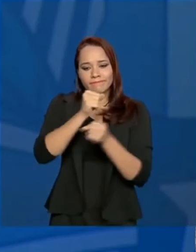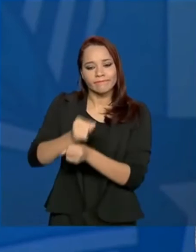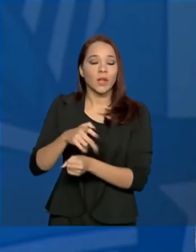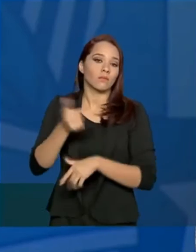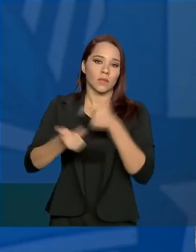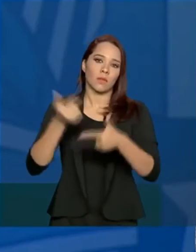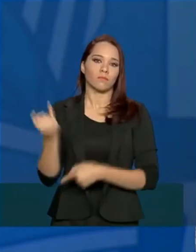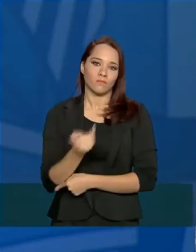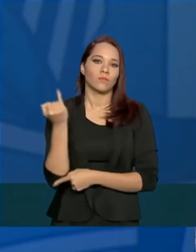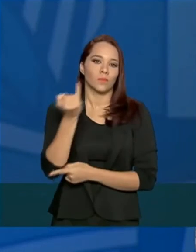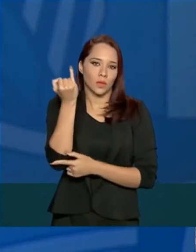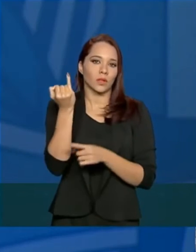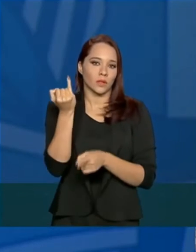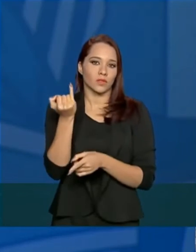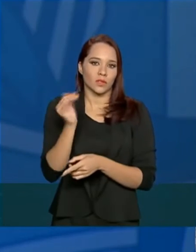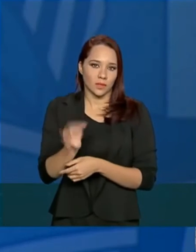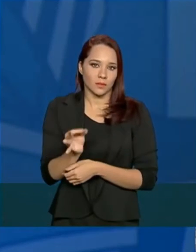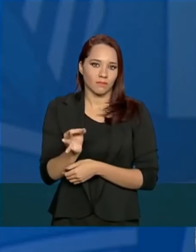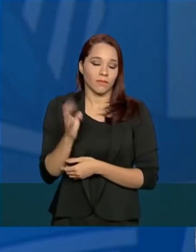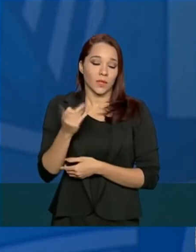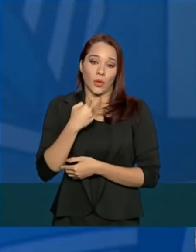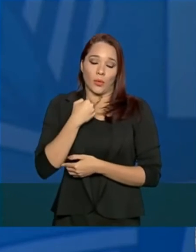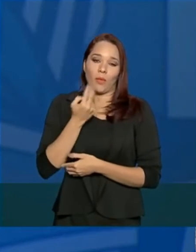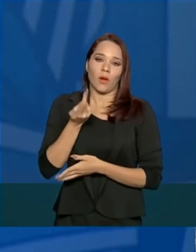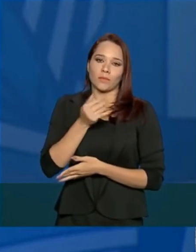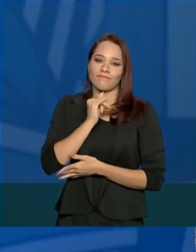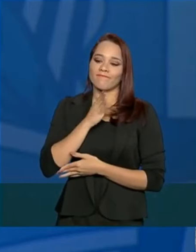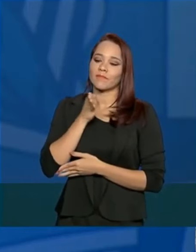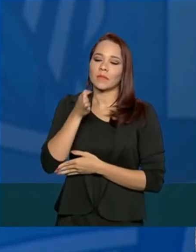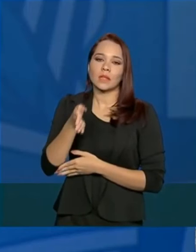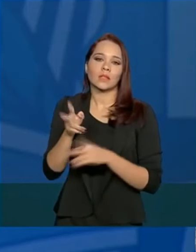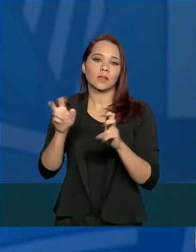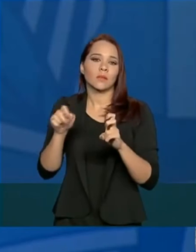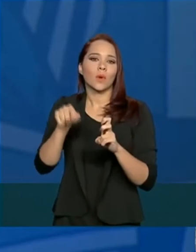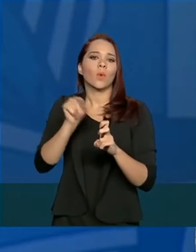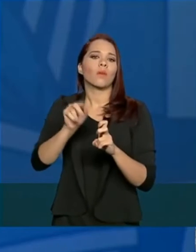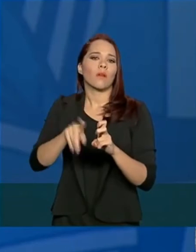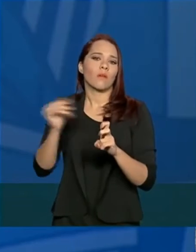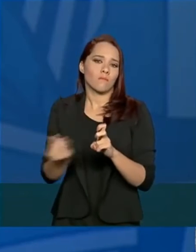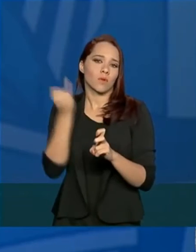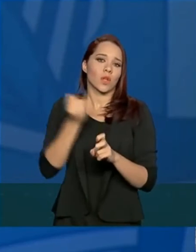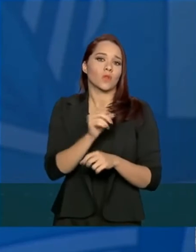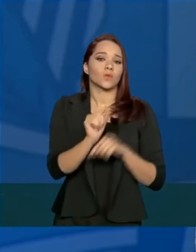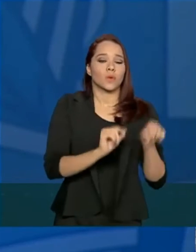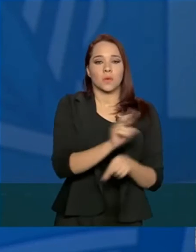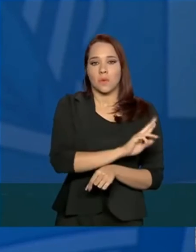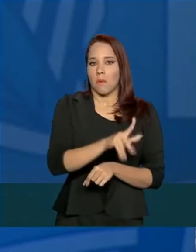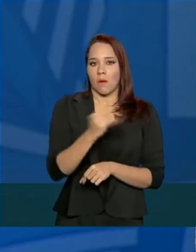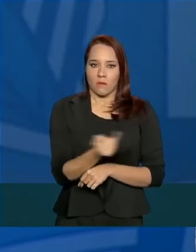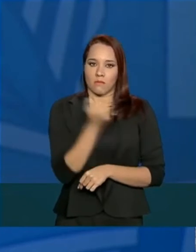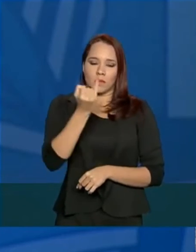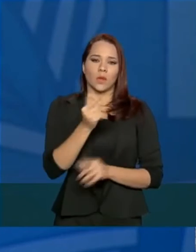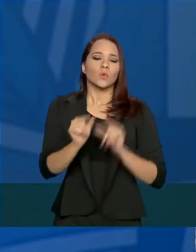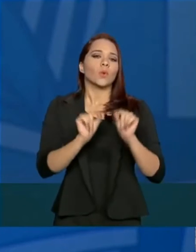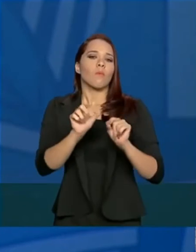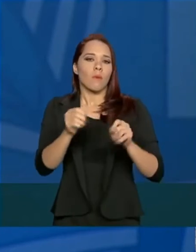atividade essencial. Então, a gente não pode entrar nesse mérito do que vai ser essencial ou que não vai ser essencial, do que pode